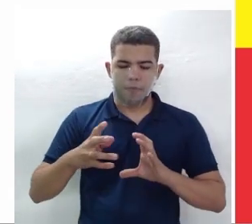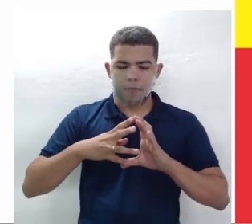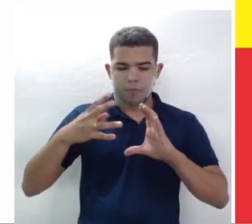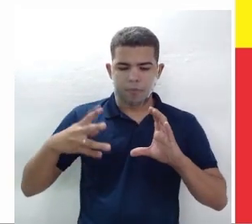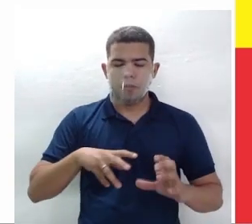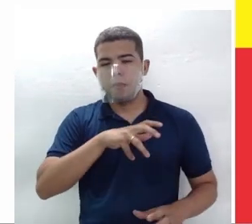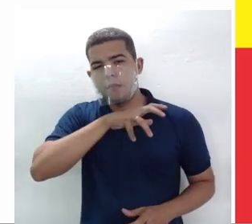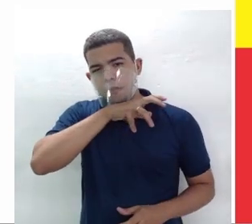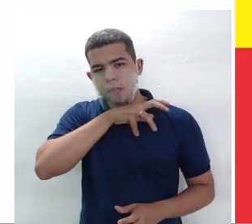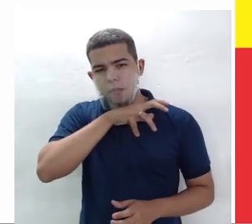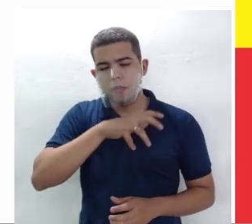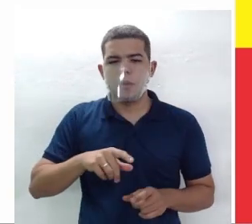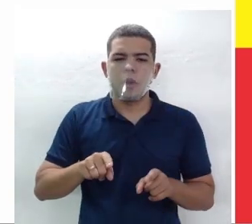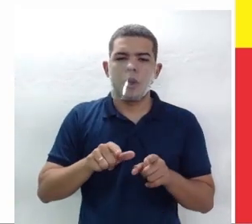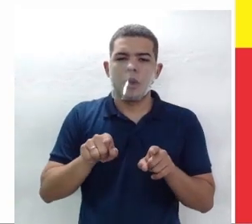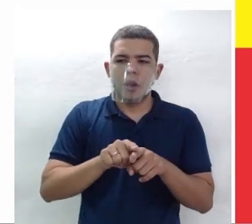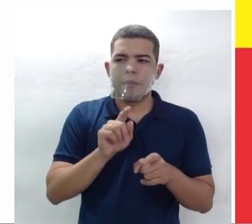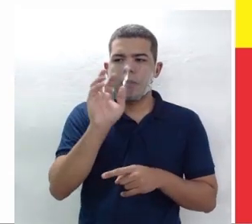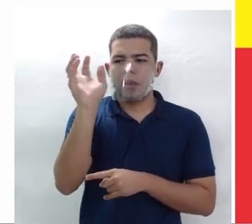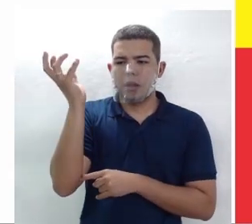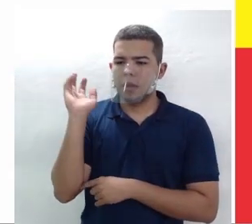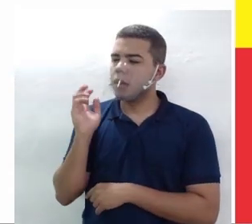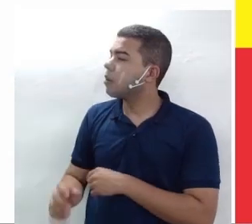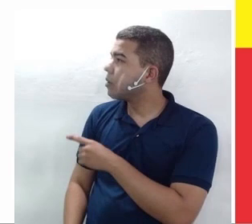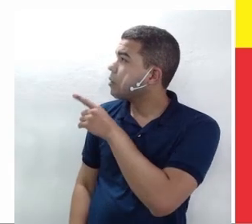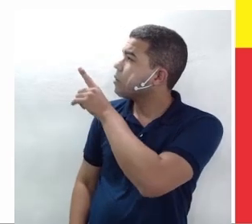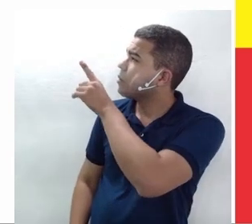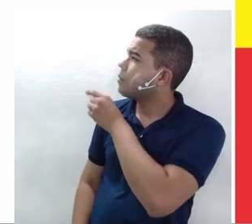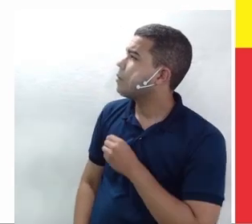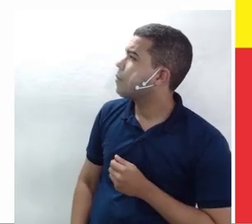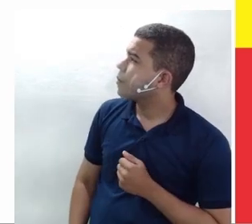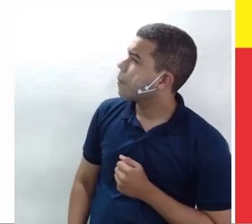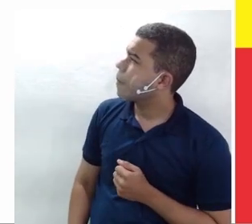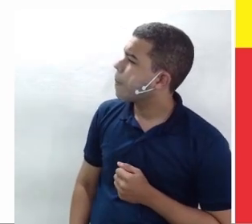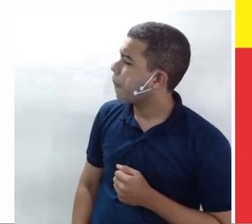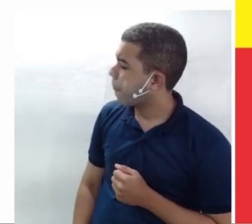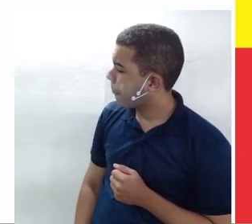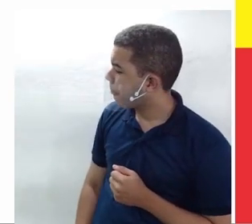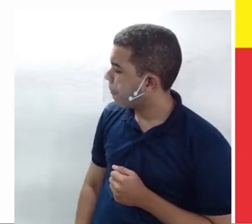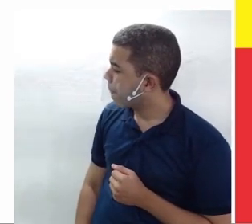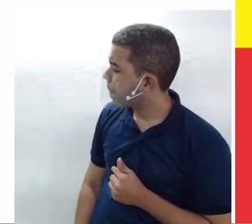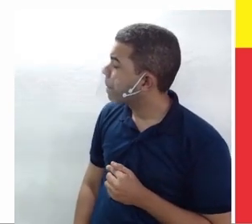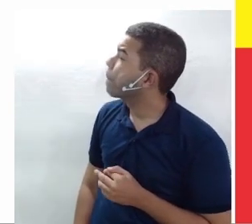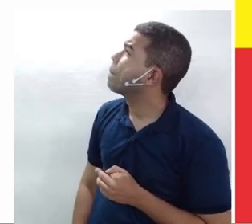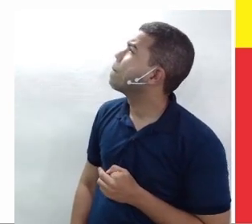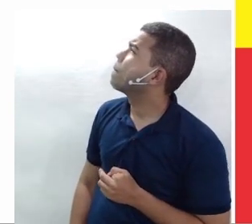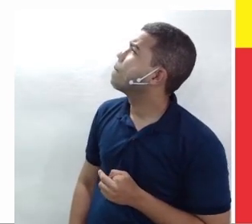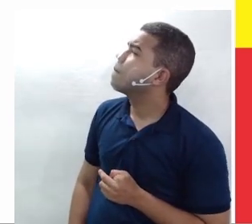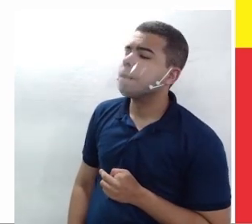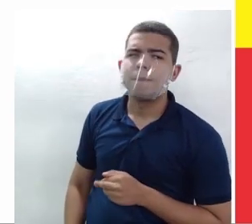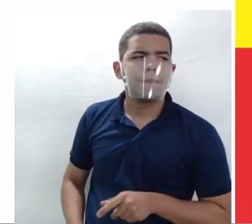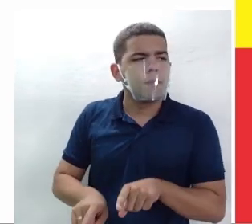de uma célula vegetal e a imagem da célula se reproduzindo, porque